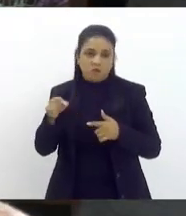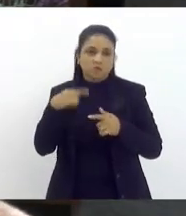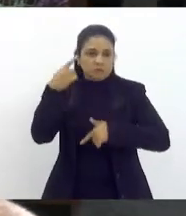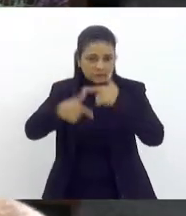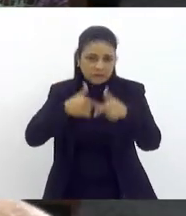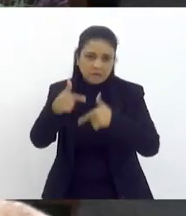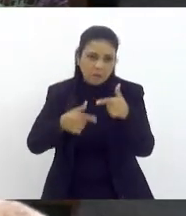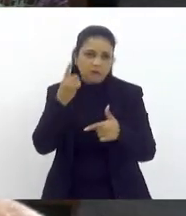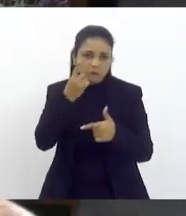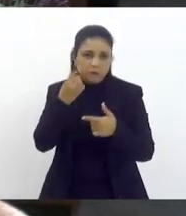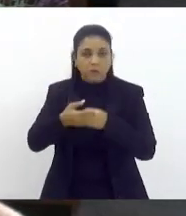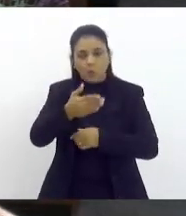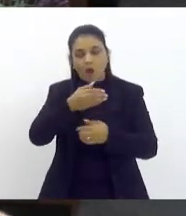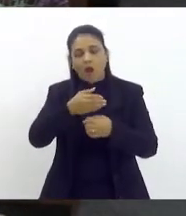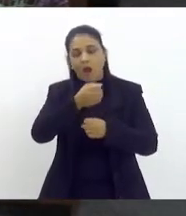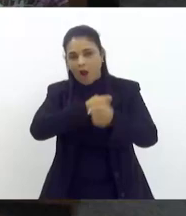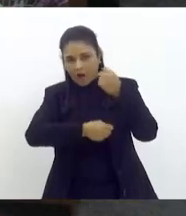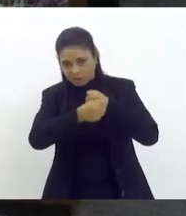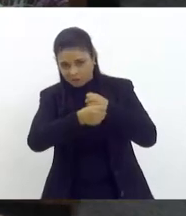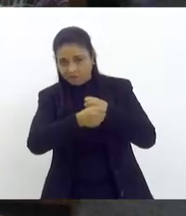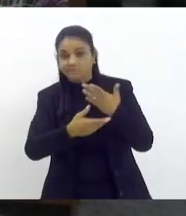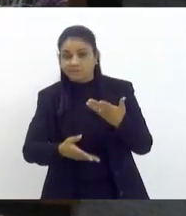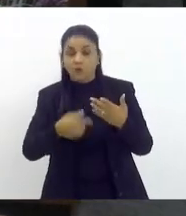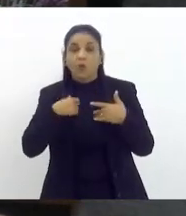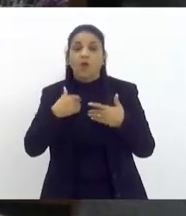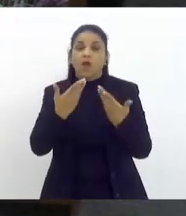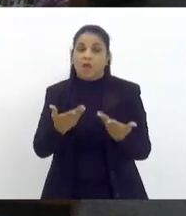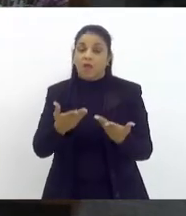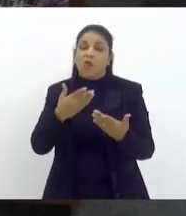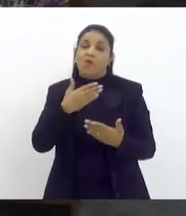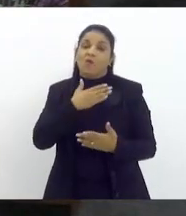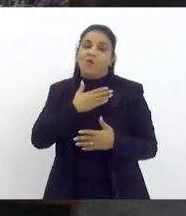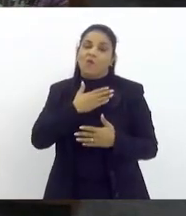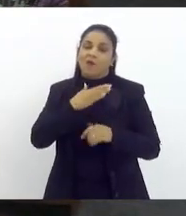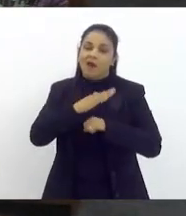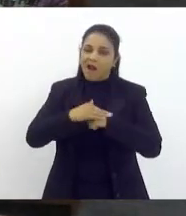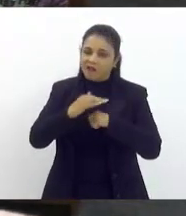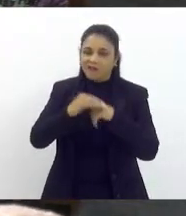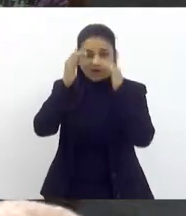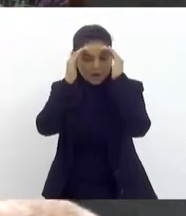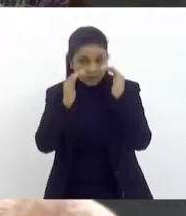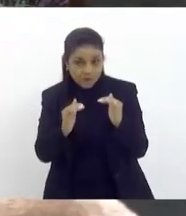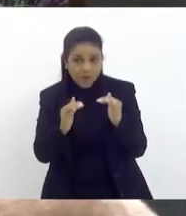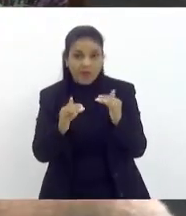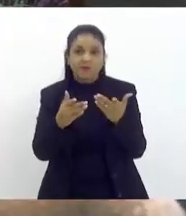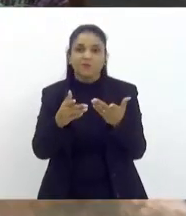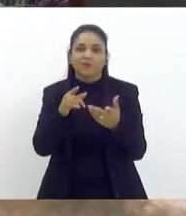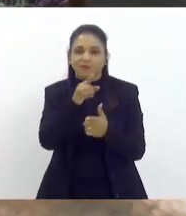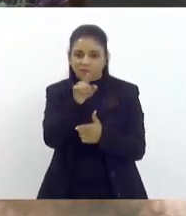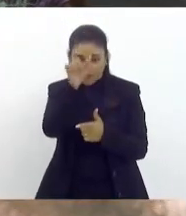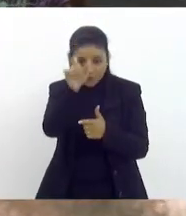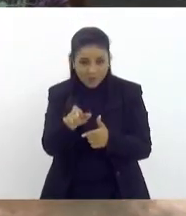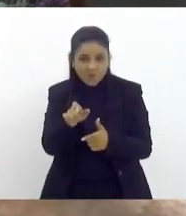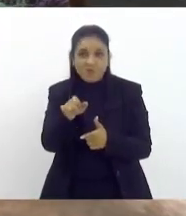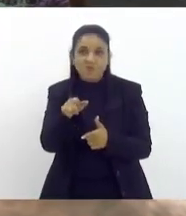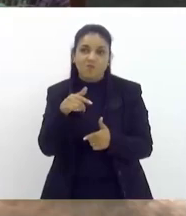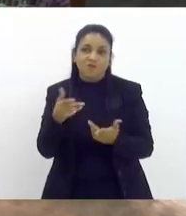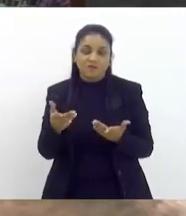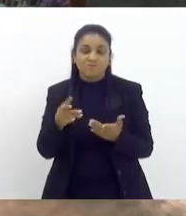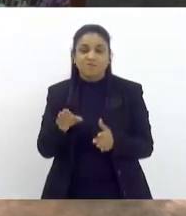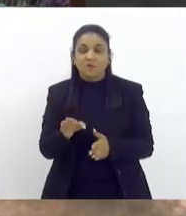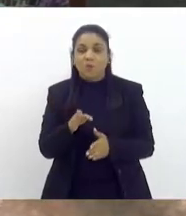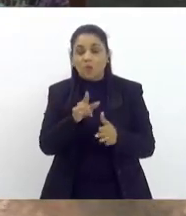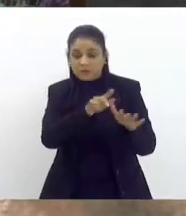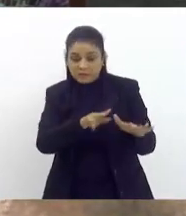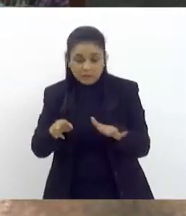impressiona deputado Jorge Felipe Neto com todo carinho que tem por voz excelência que a gente ficou nas últimas semanas com um silêncio absurdo sobre a greve